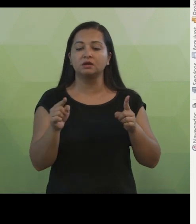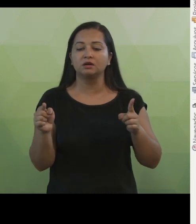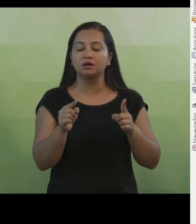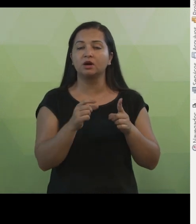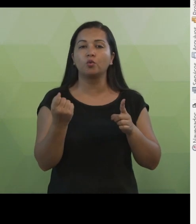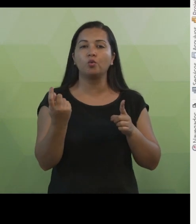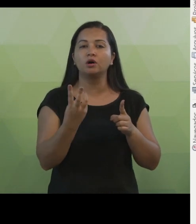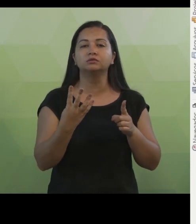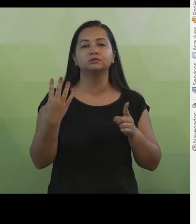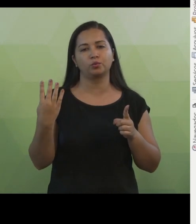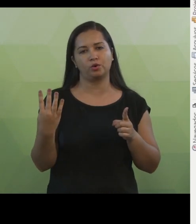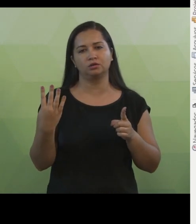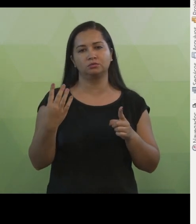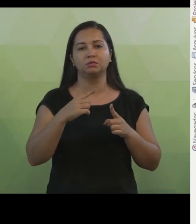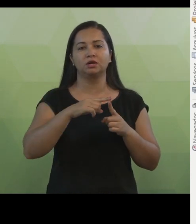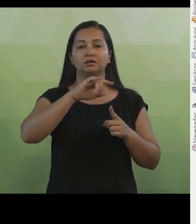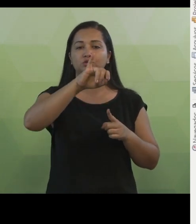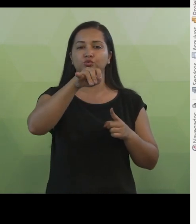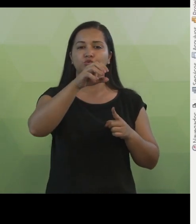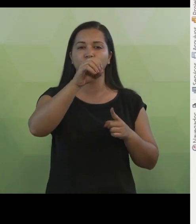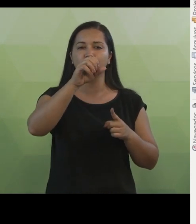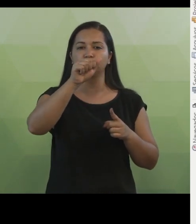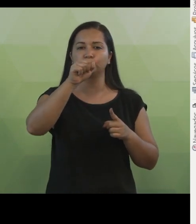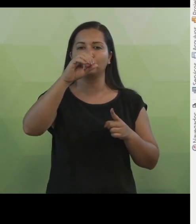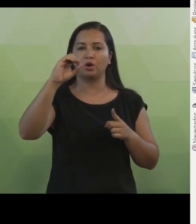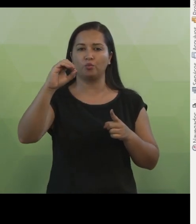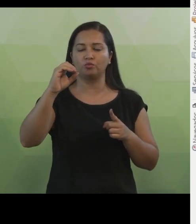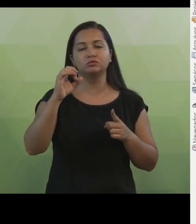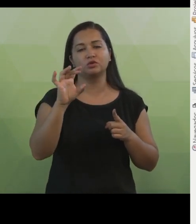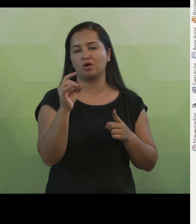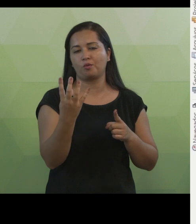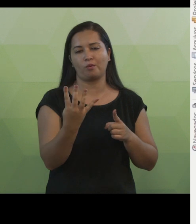nome. Então nome.len.